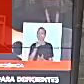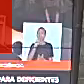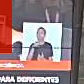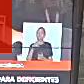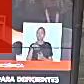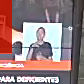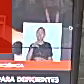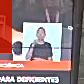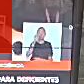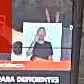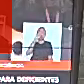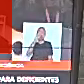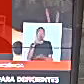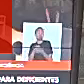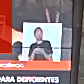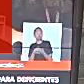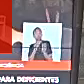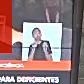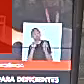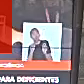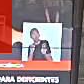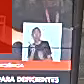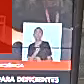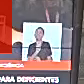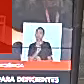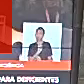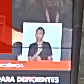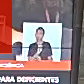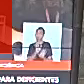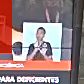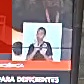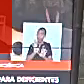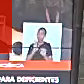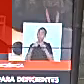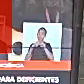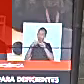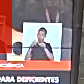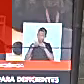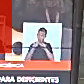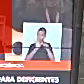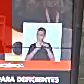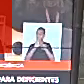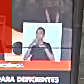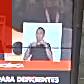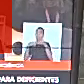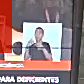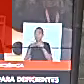opcional. No entanto, houve, posterior à lei, um decreto